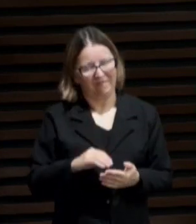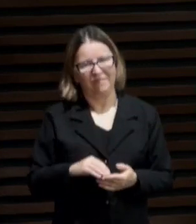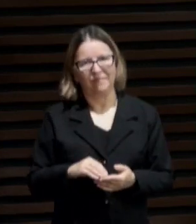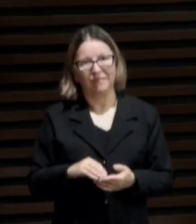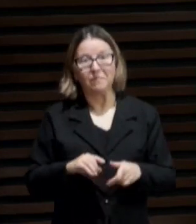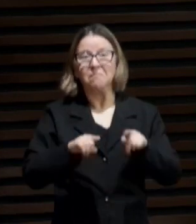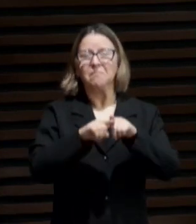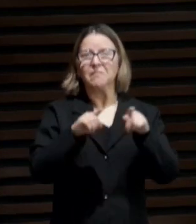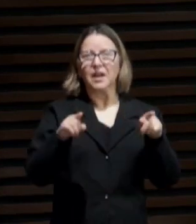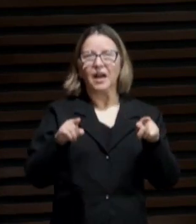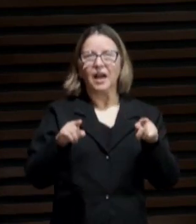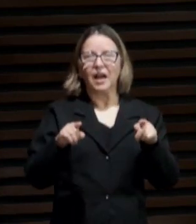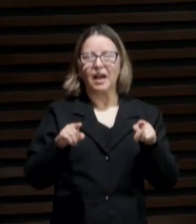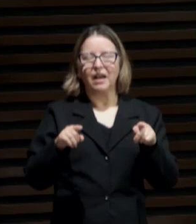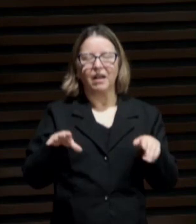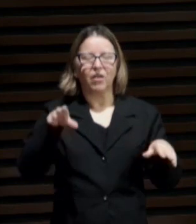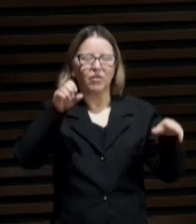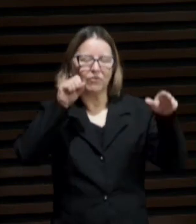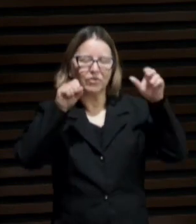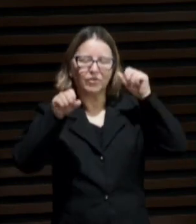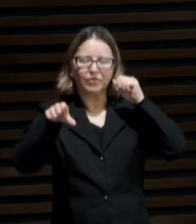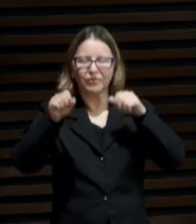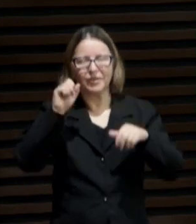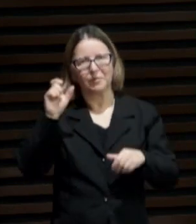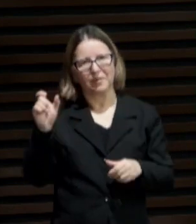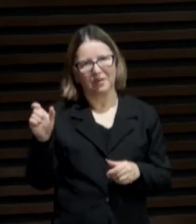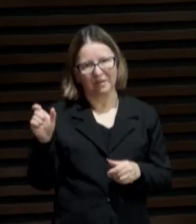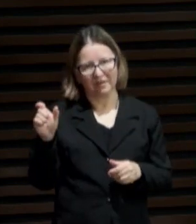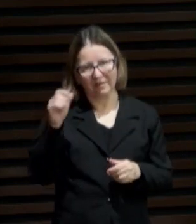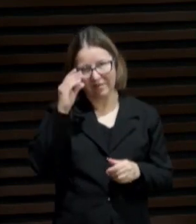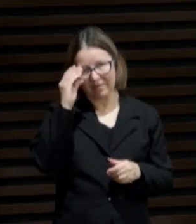Mas aí ele foi ouvindo a palavra, ouvindo a palavra, ouvindo a palavra.